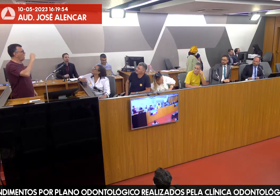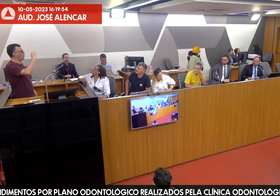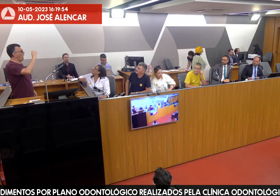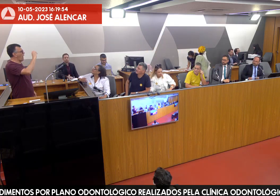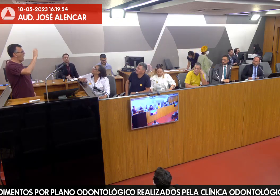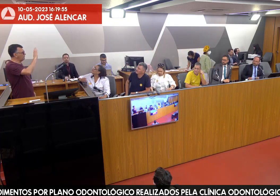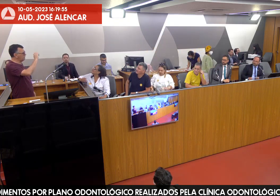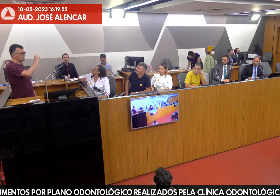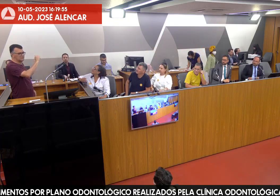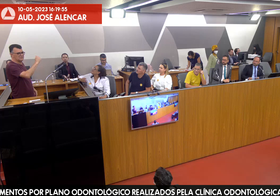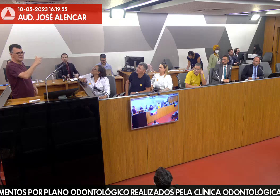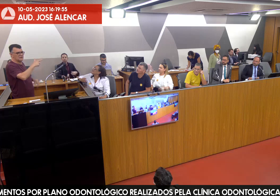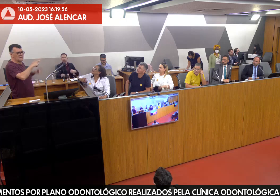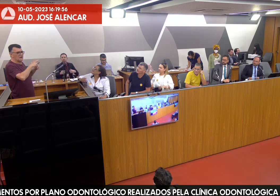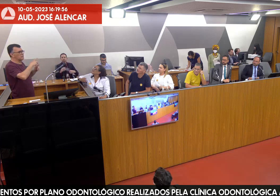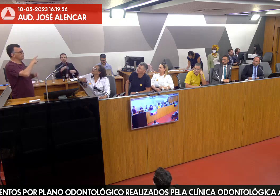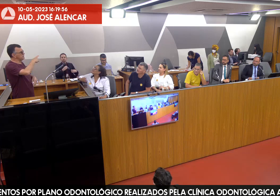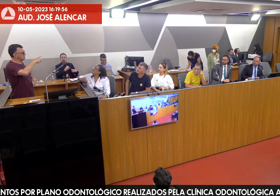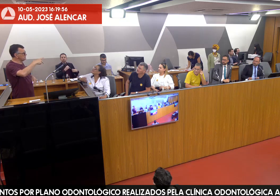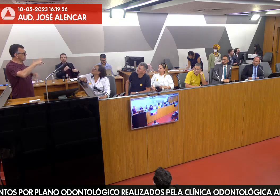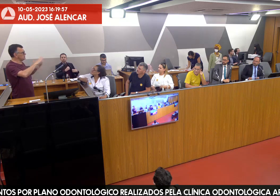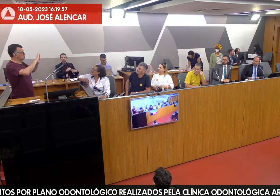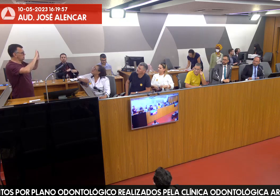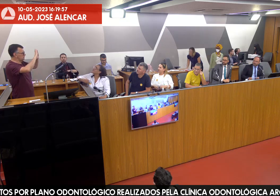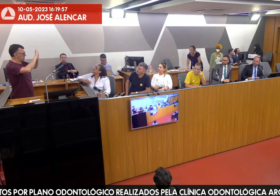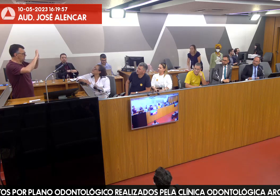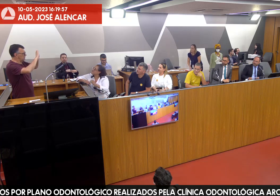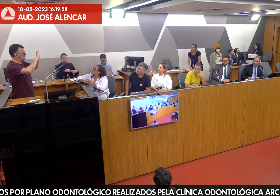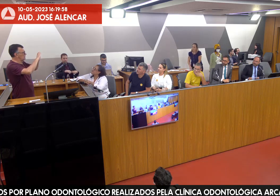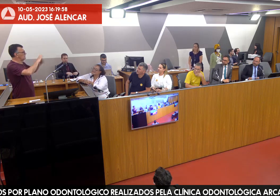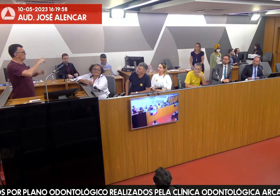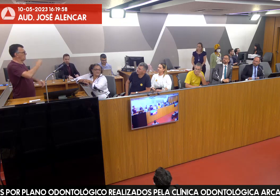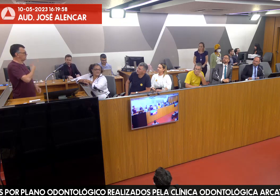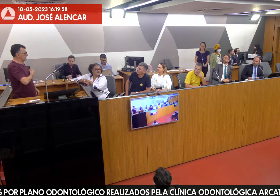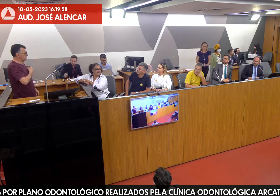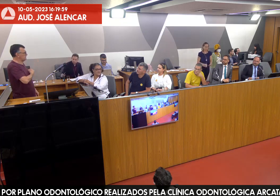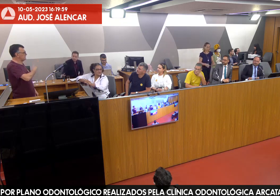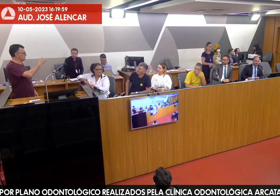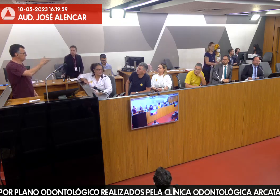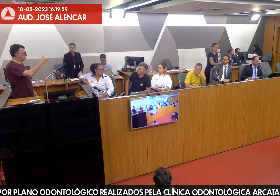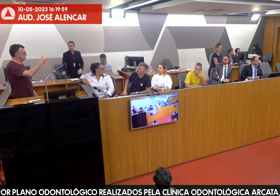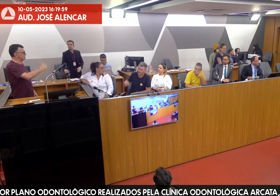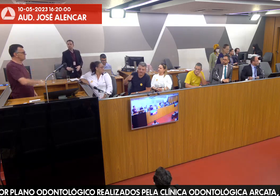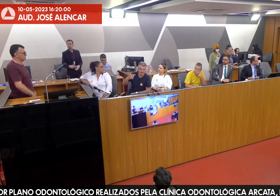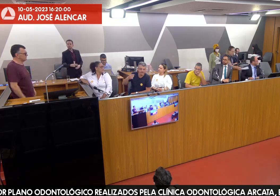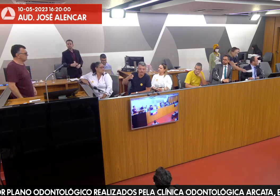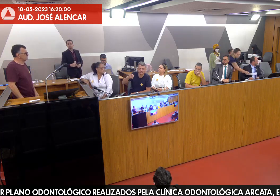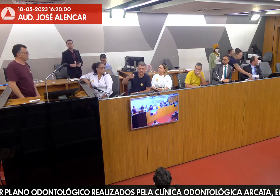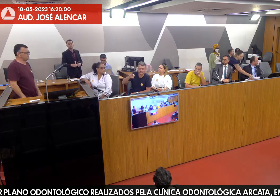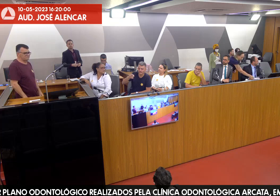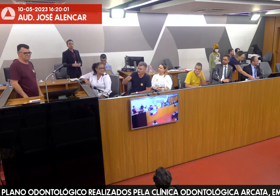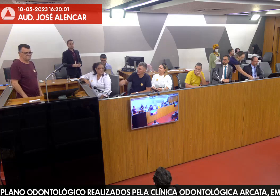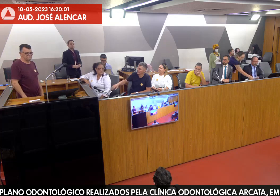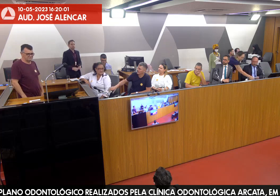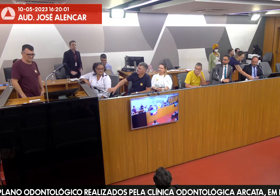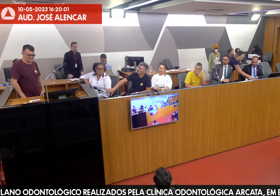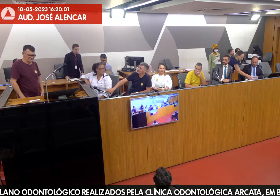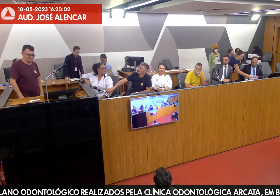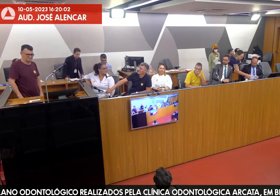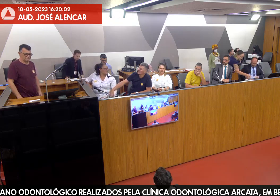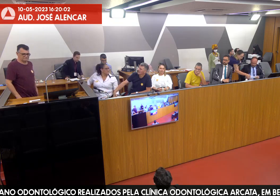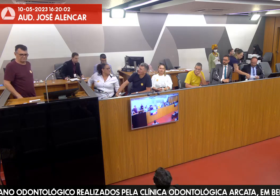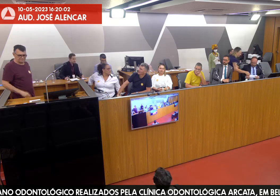que conhecer aqui da OAB aos representantes aqui da Assembleia Legislativa os deputados a todos os presentes